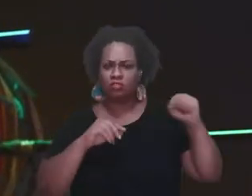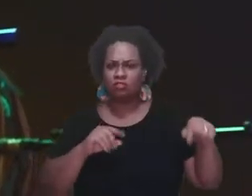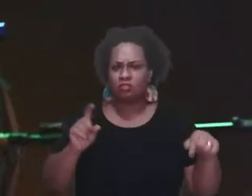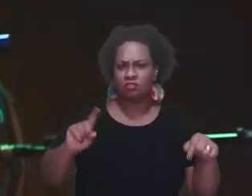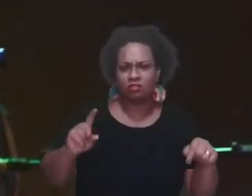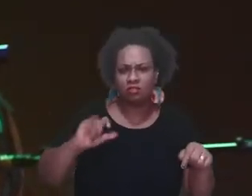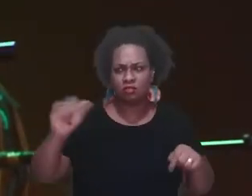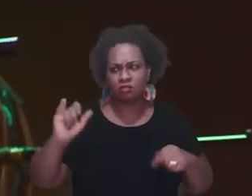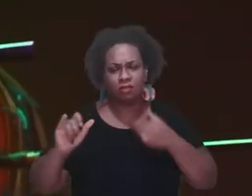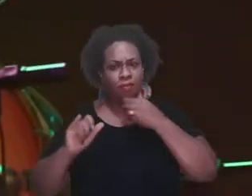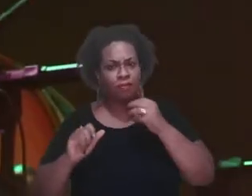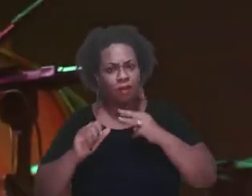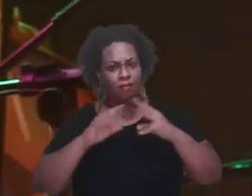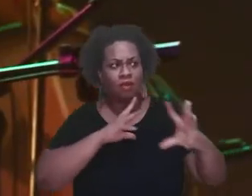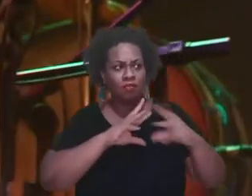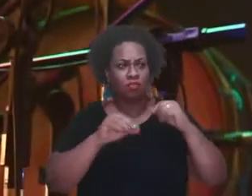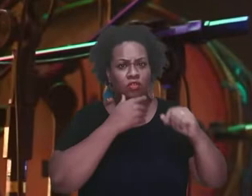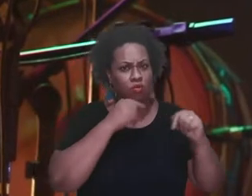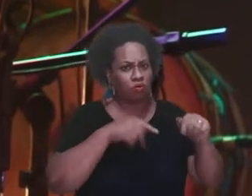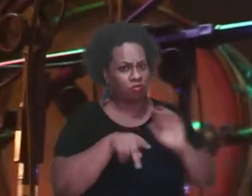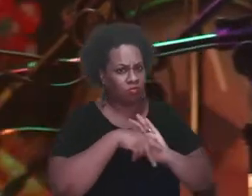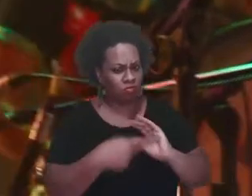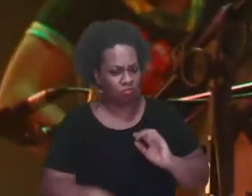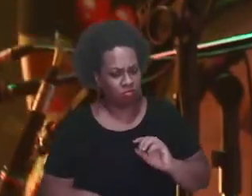é mas eu disse adeus